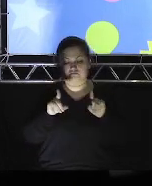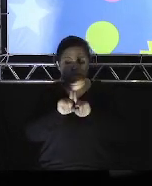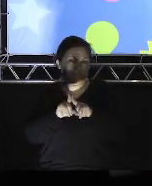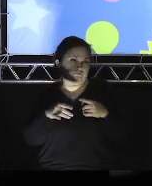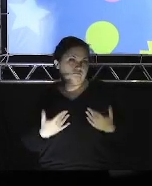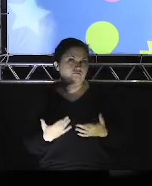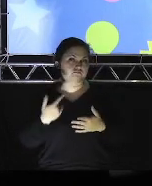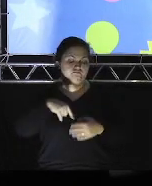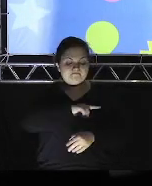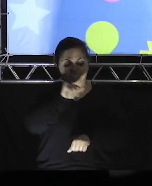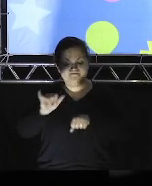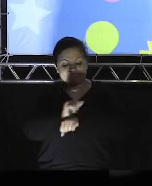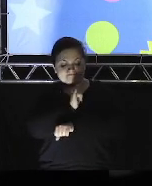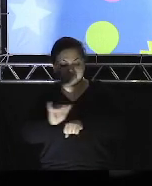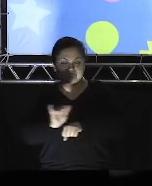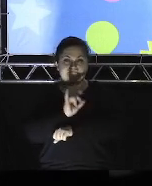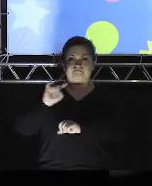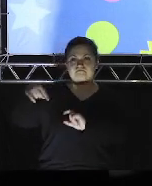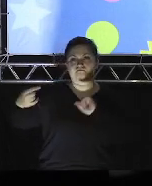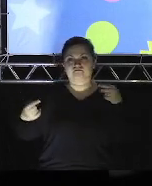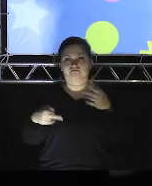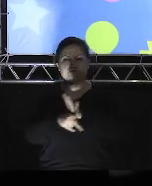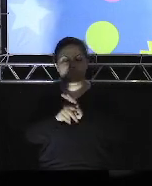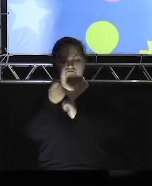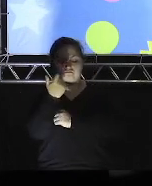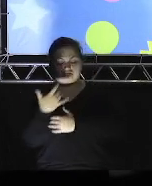né, entre o estratégico e o operacional.